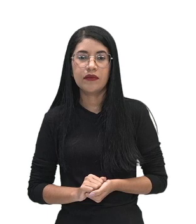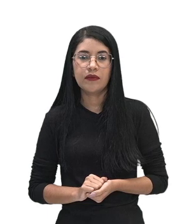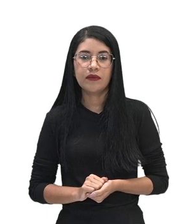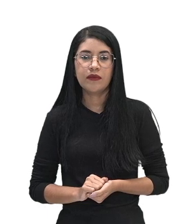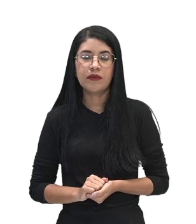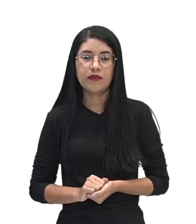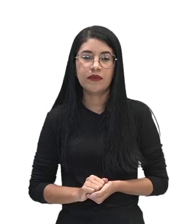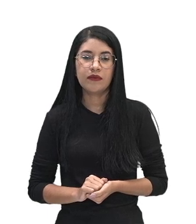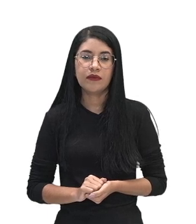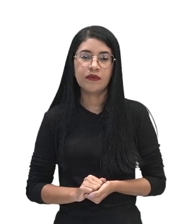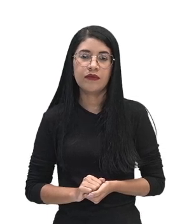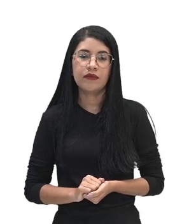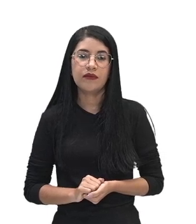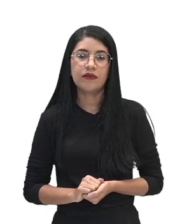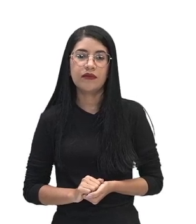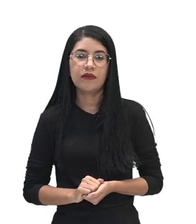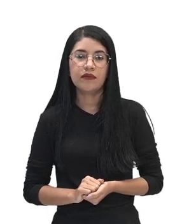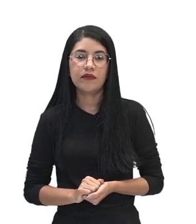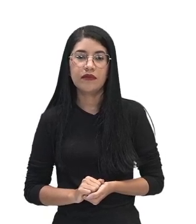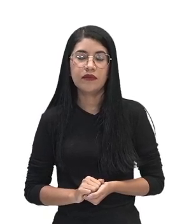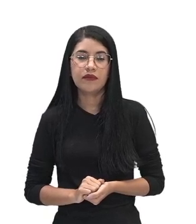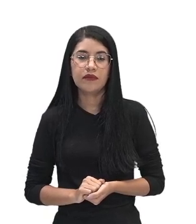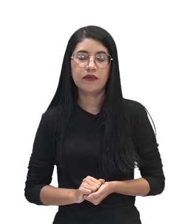1,62, né?